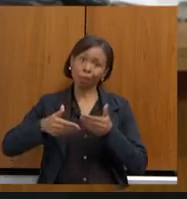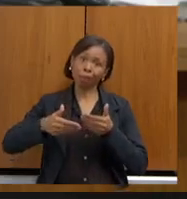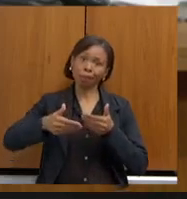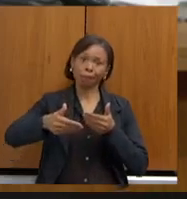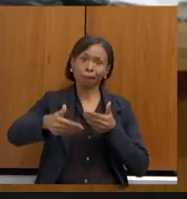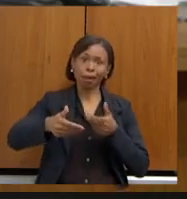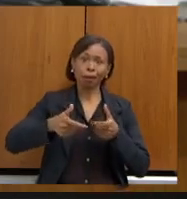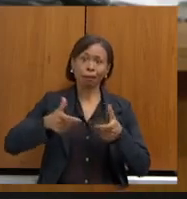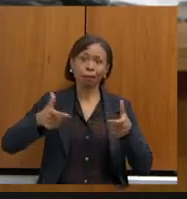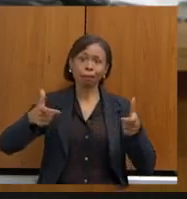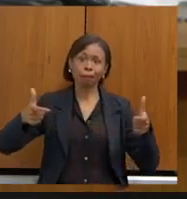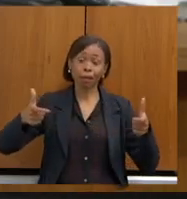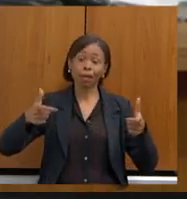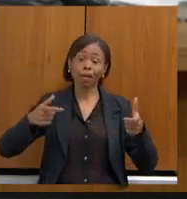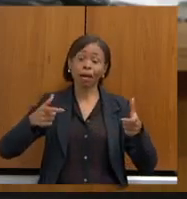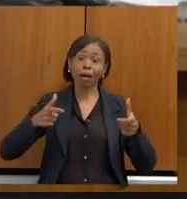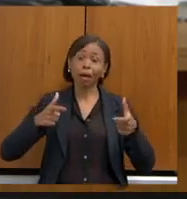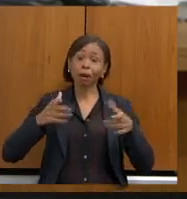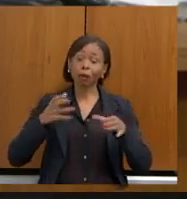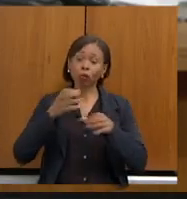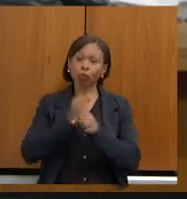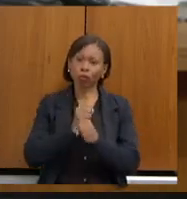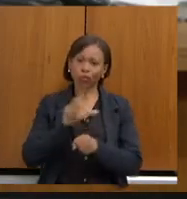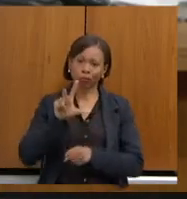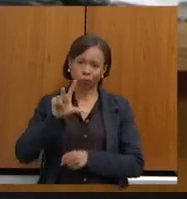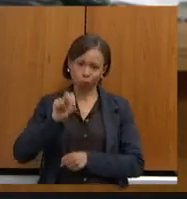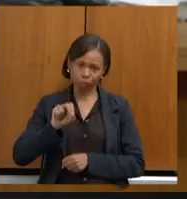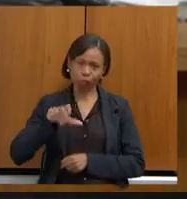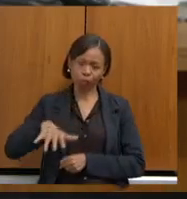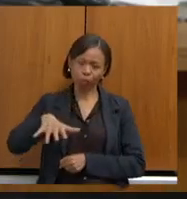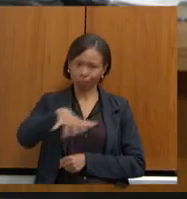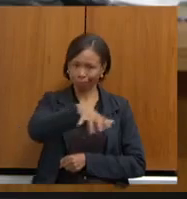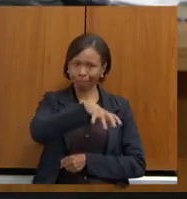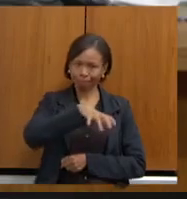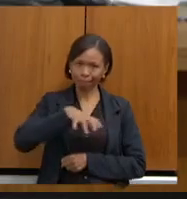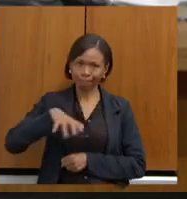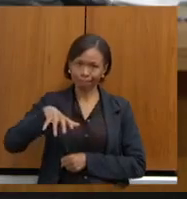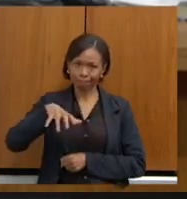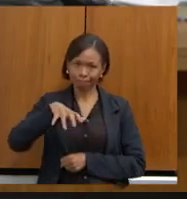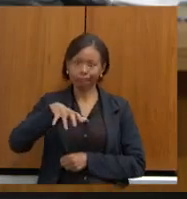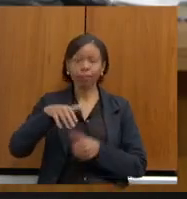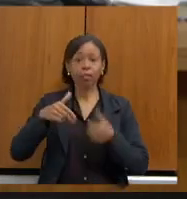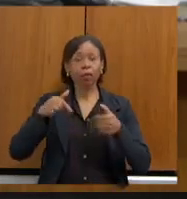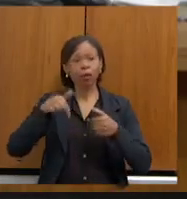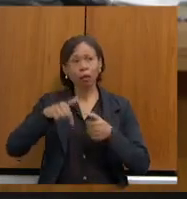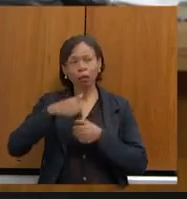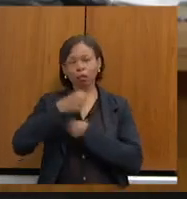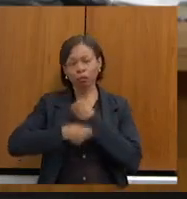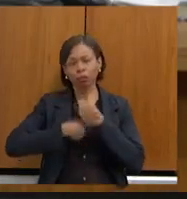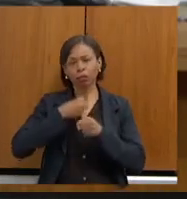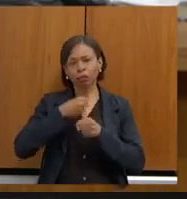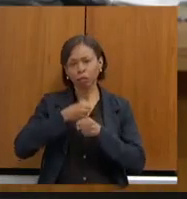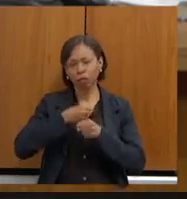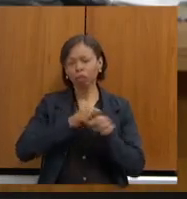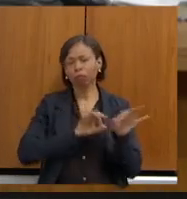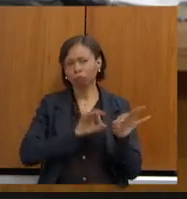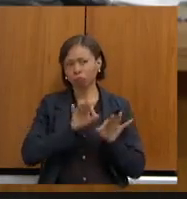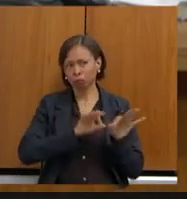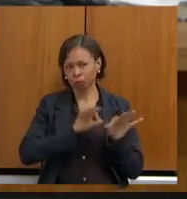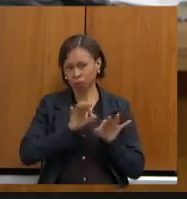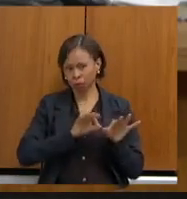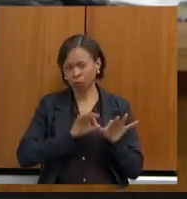para chegarmos a 50 unidades e é isso para esse ano é o que está projetado